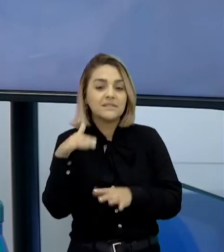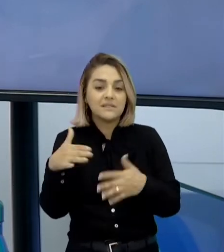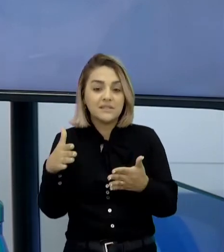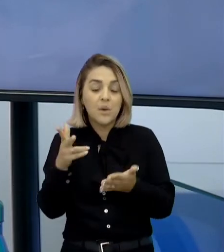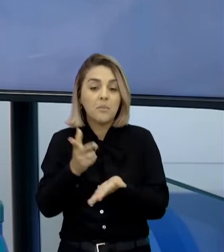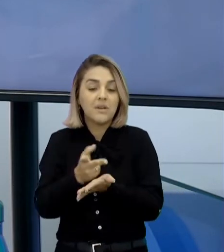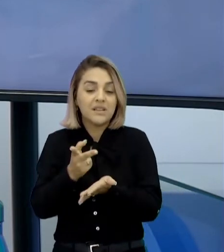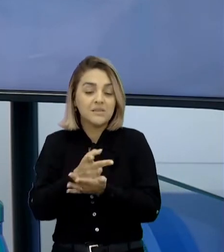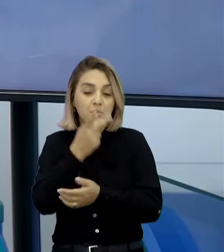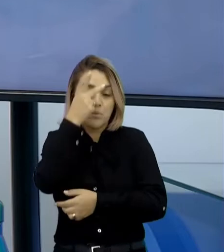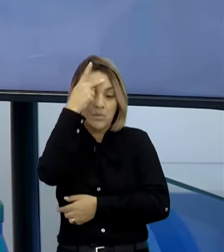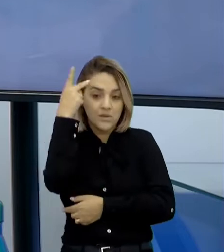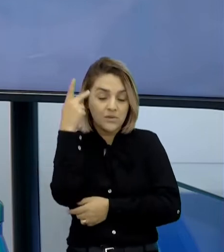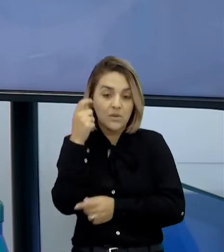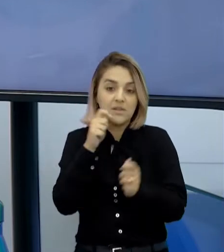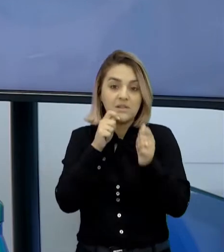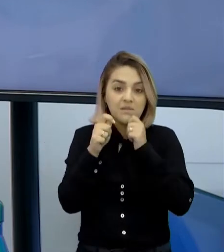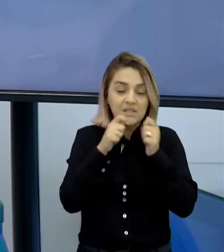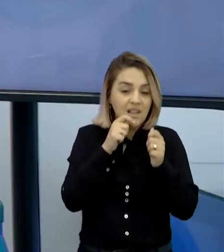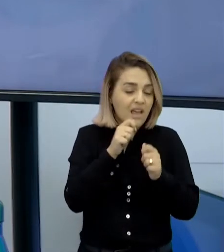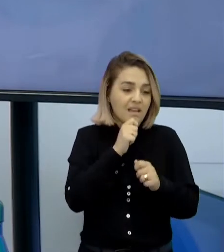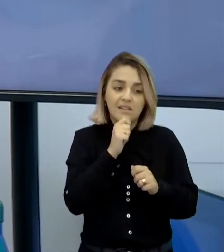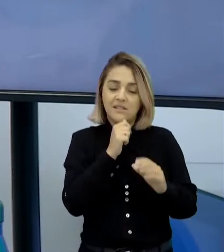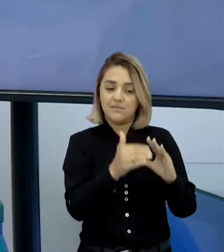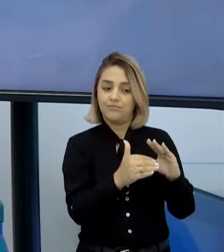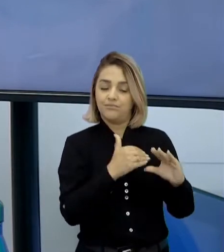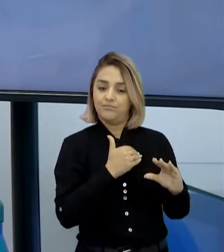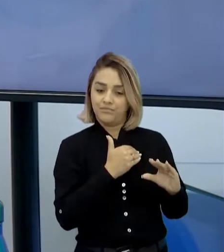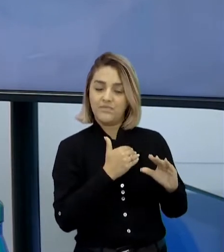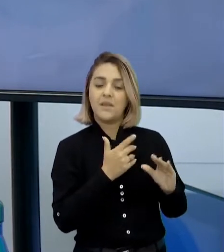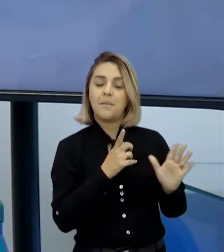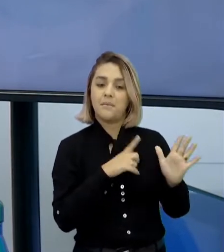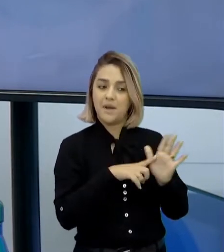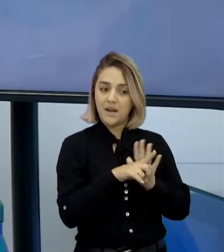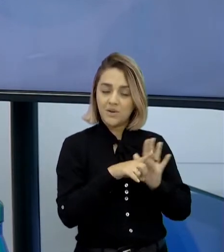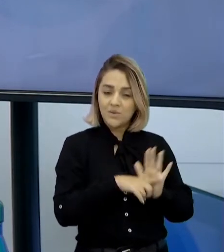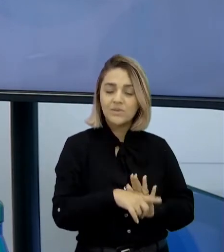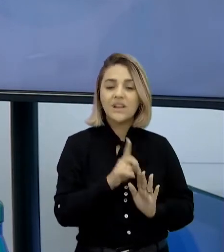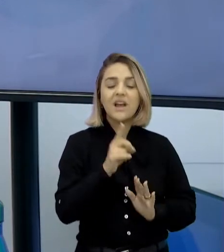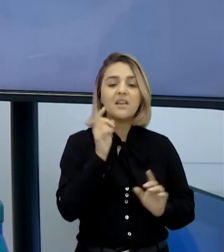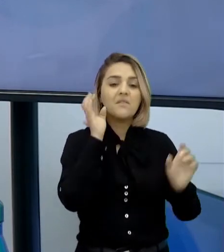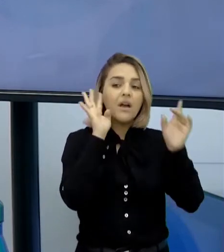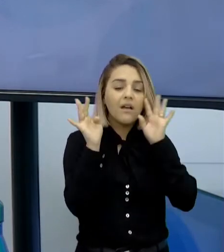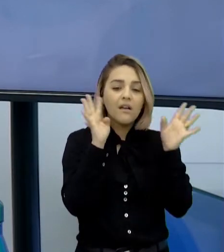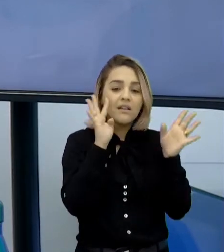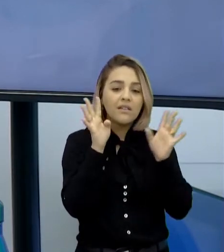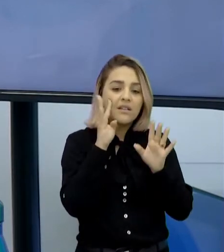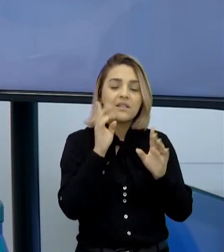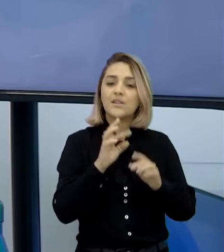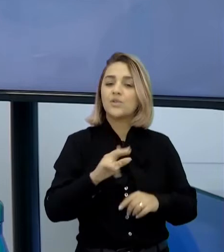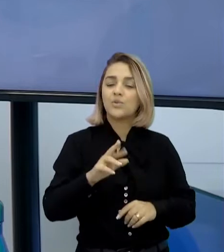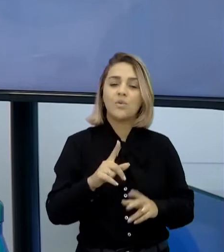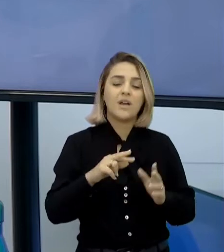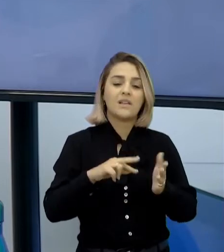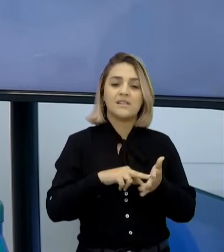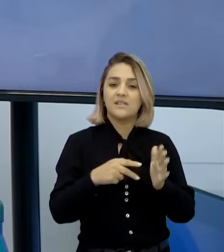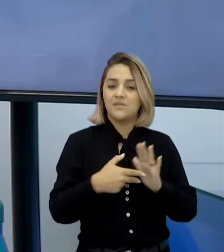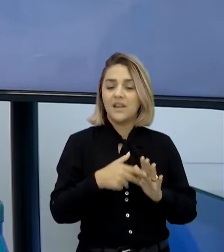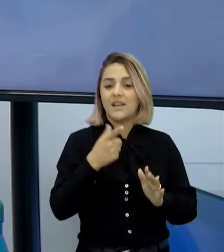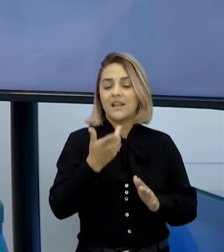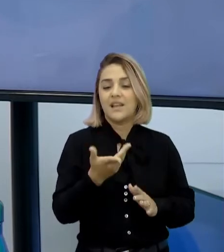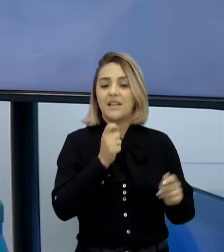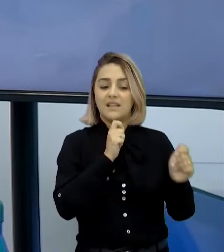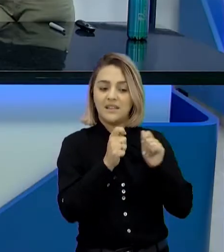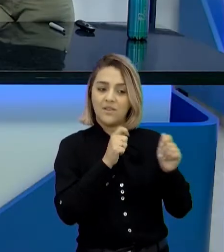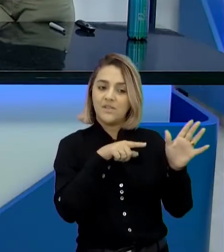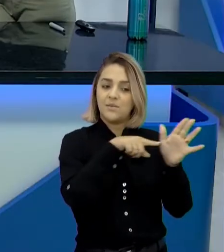que o entrevistado não tenha recebido as perguntas, ele também já vai criando hipóteses ali e não significa que essa entrevista ping-pong